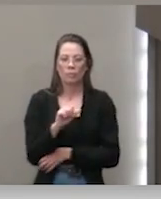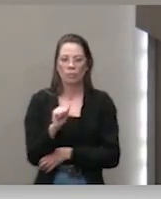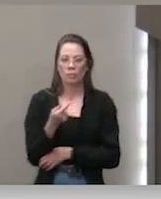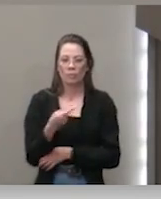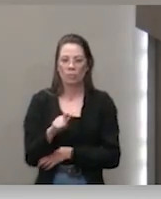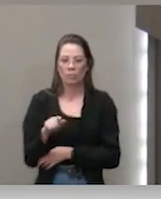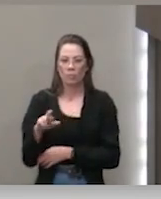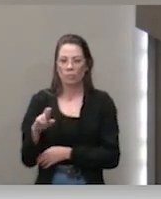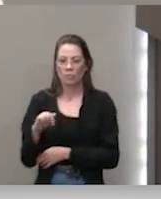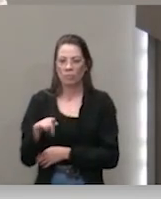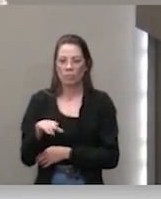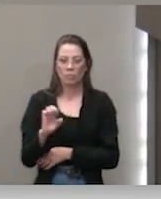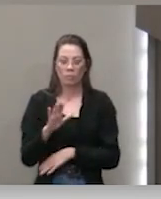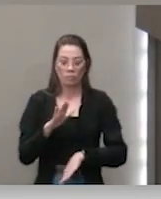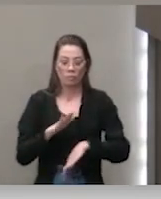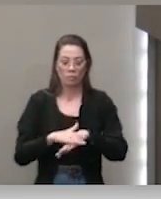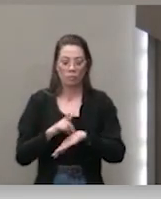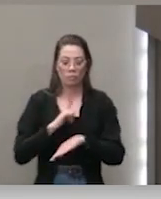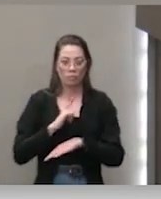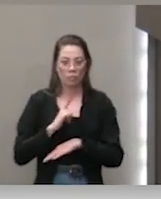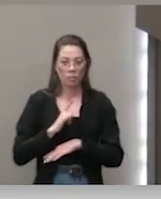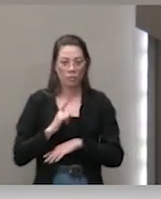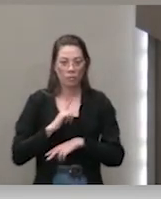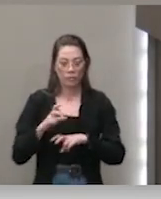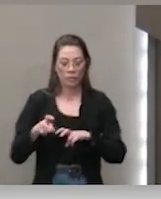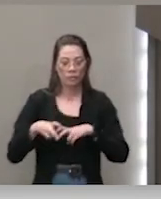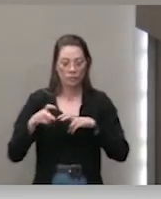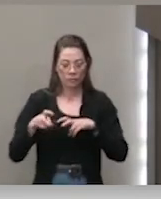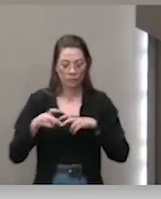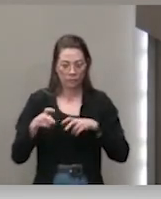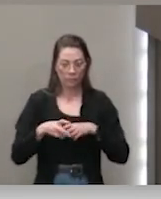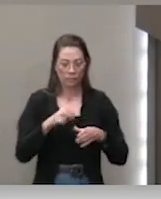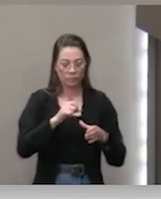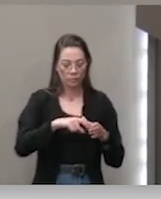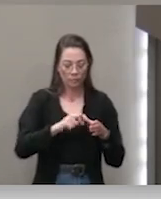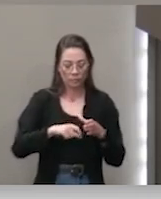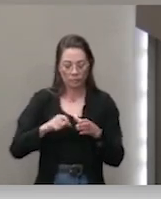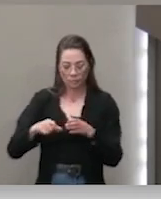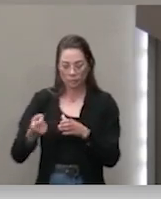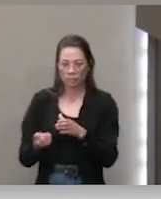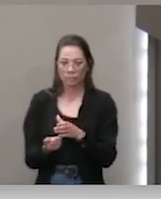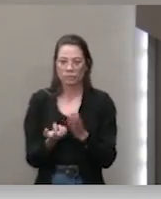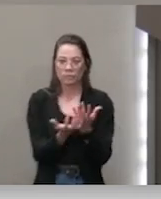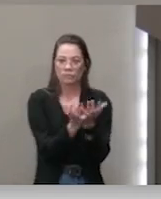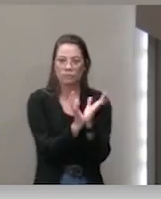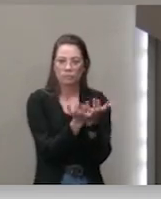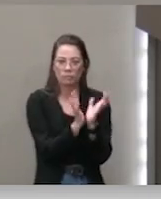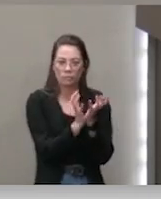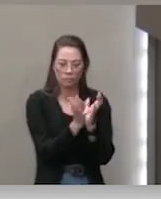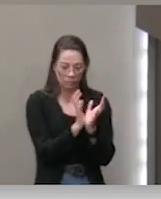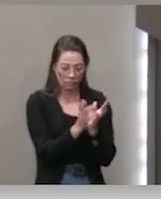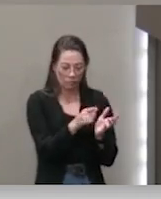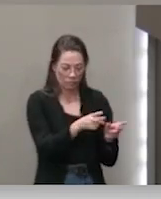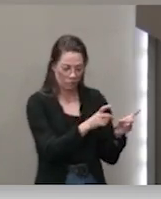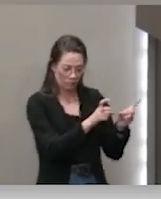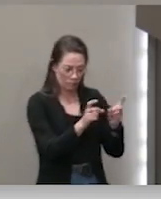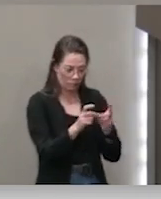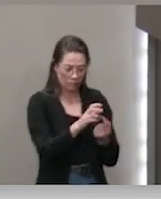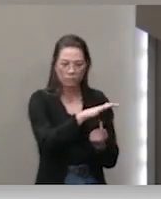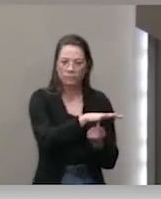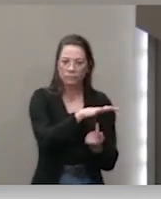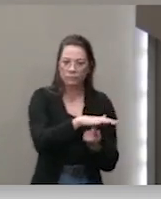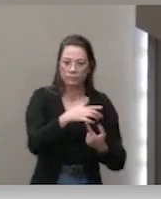tem pequenos agricultores, que vêm para a feira, que plantam alface abaixo de sol e de chuva e